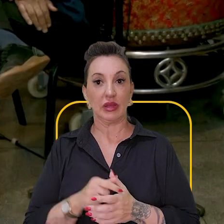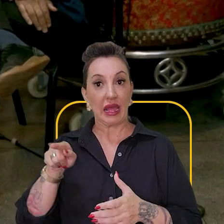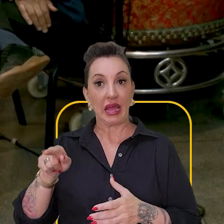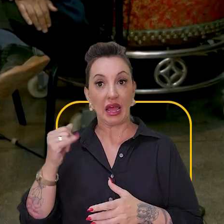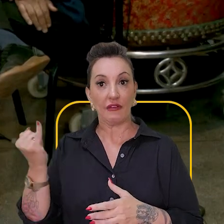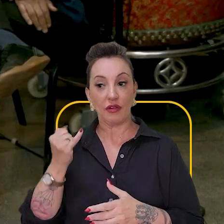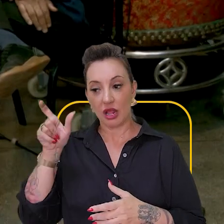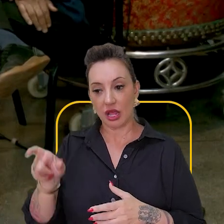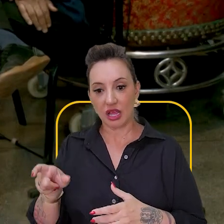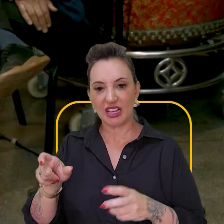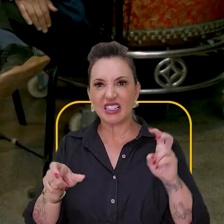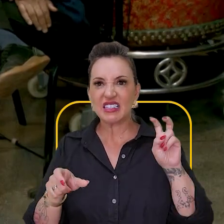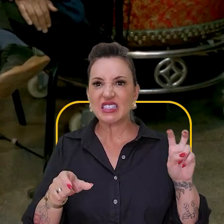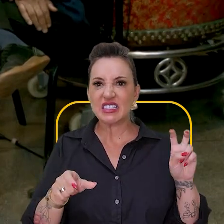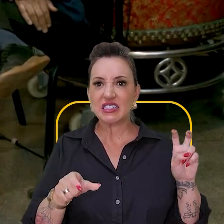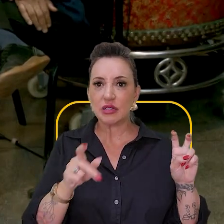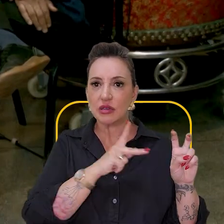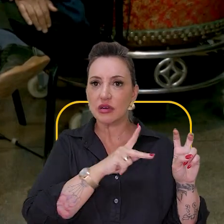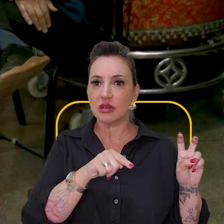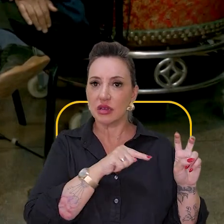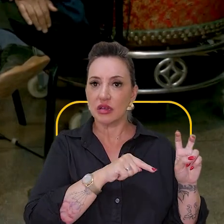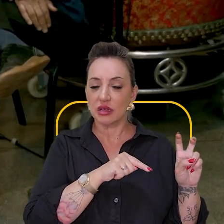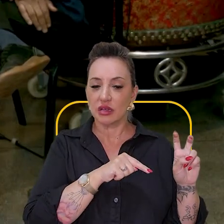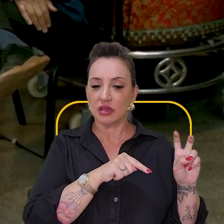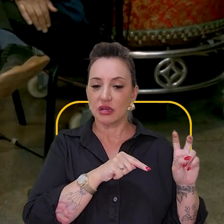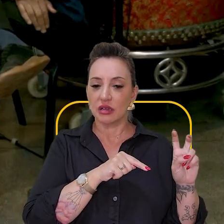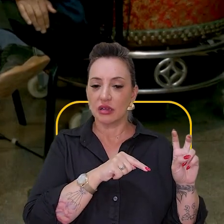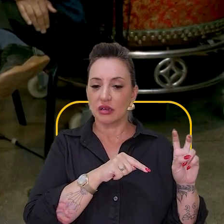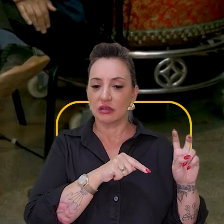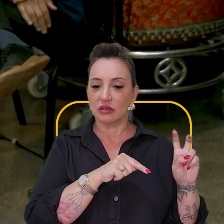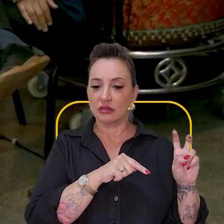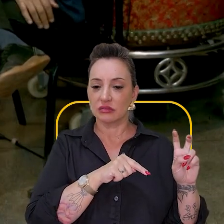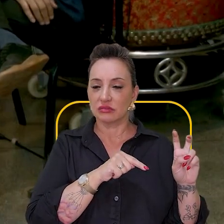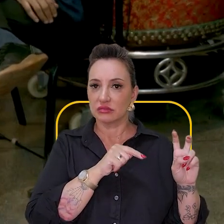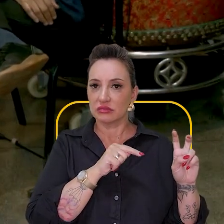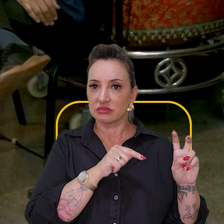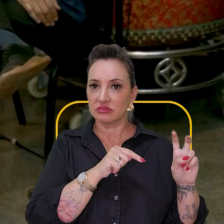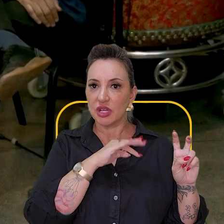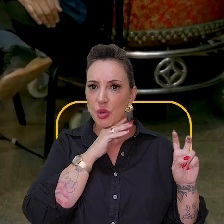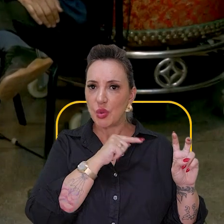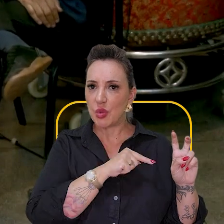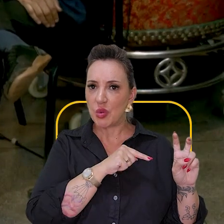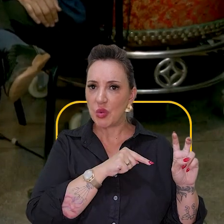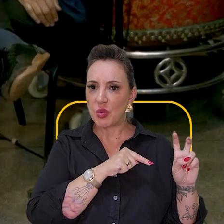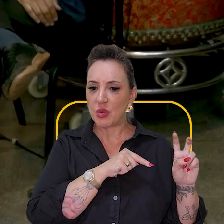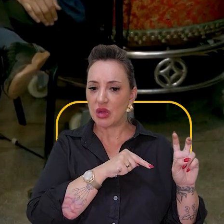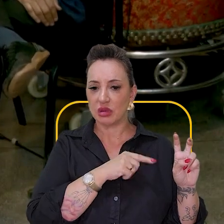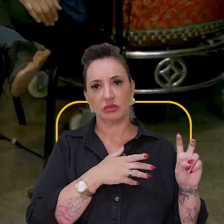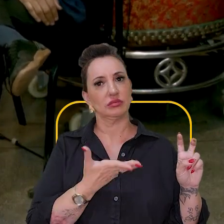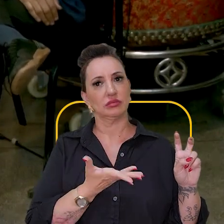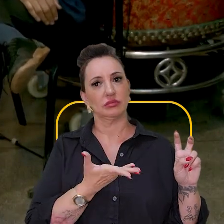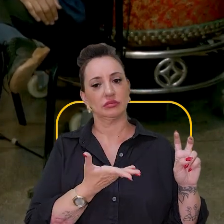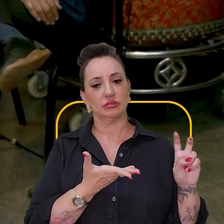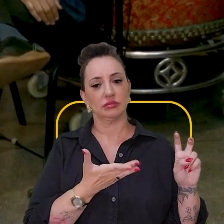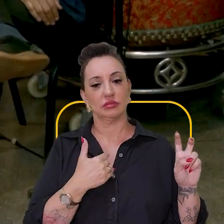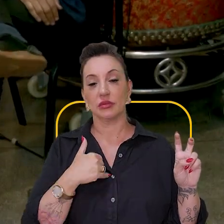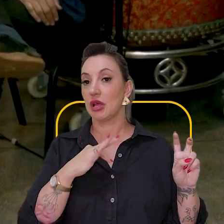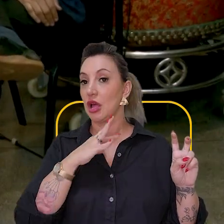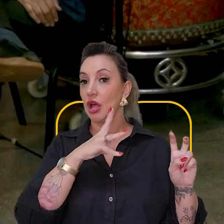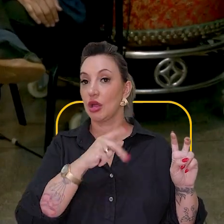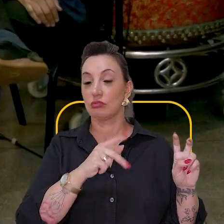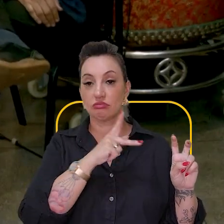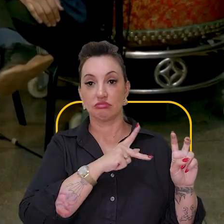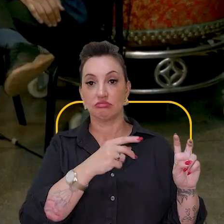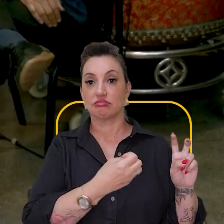querendo valorizar aquilo cara você teve cinco Mestres e os mestres que são ruins e caramba eu não